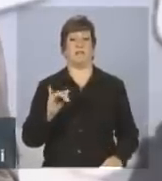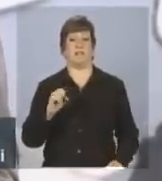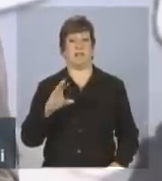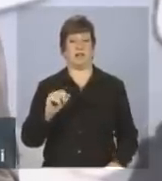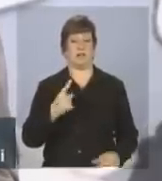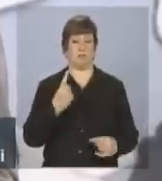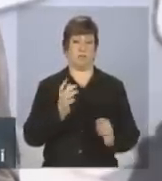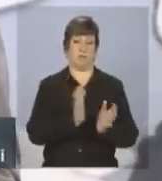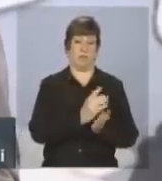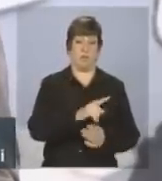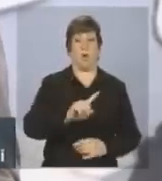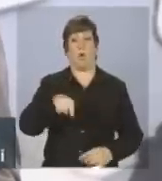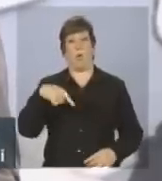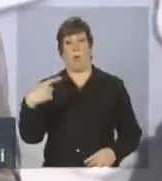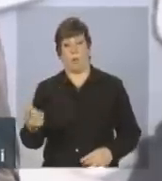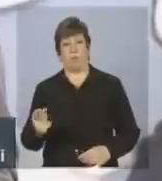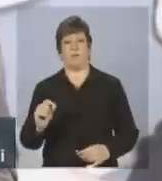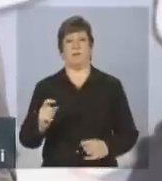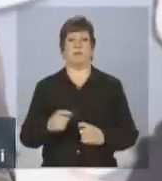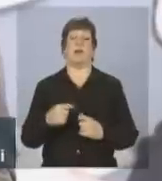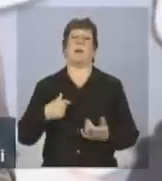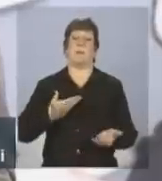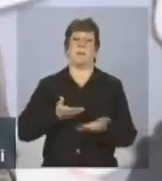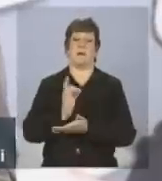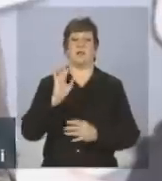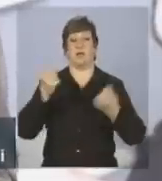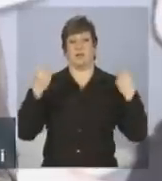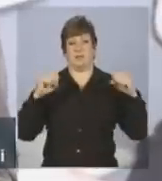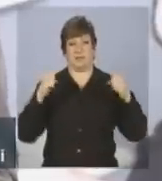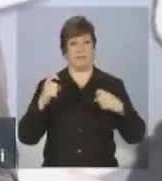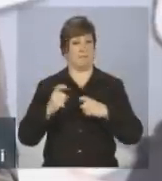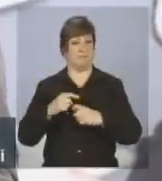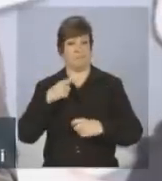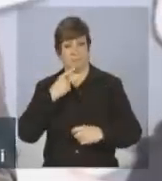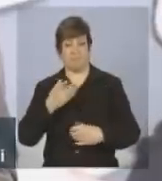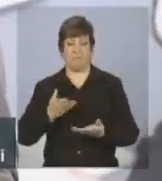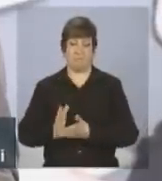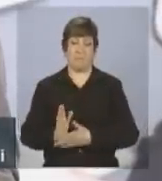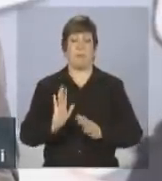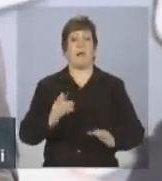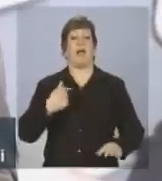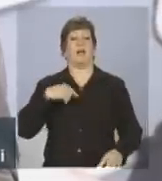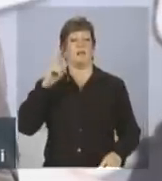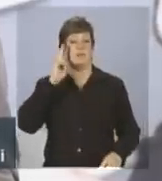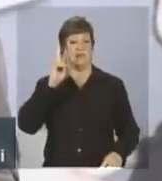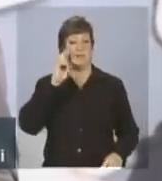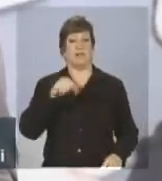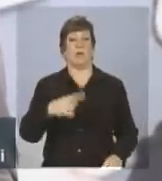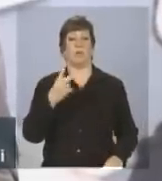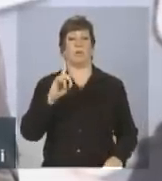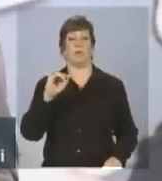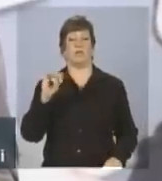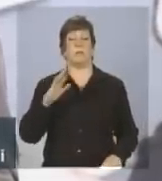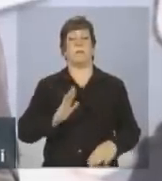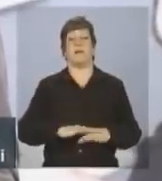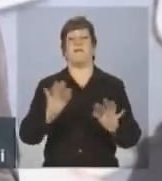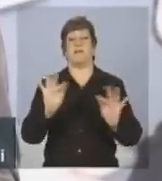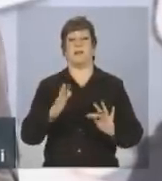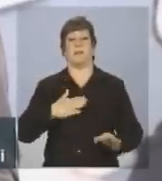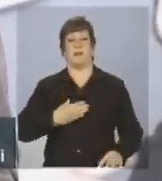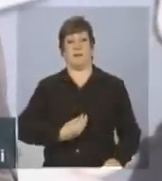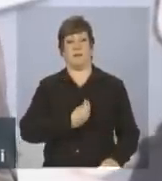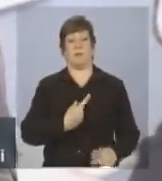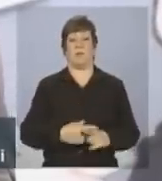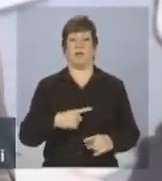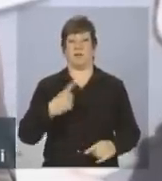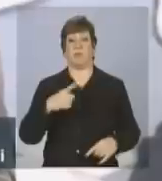outra. Passei só para educação física. Mas eu lembro como se fosse hoje que foi um dos dias mais felizes da minha vida, porque afinal eu